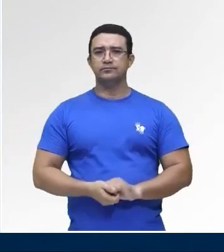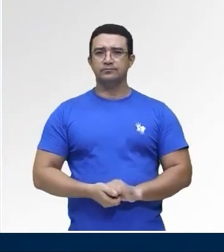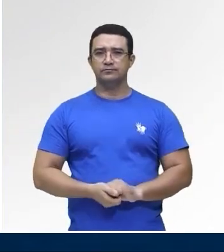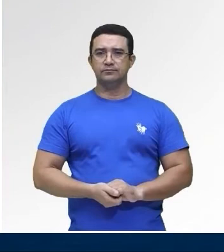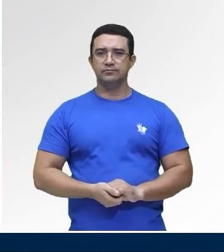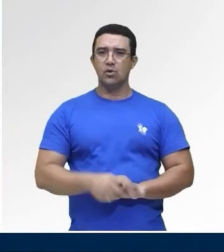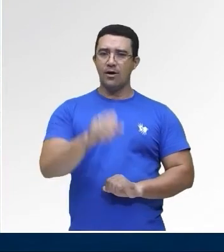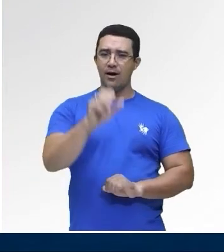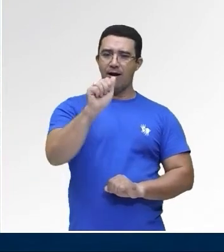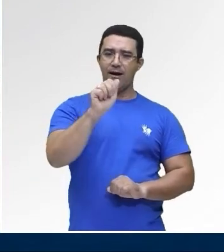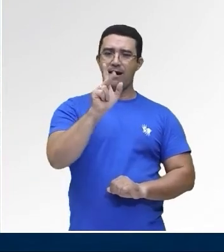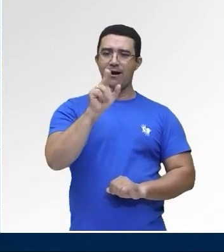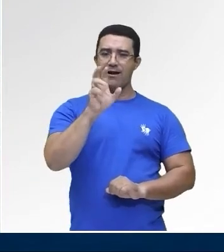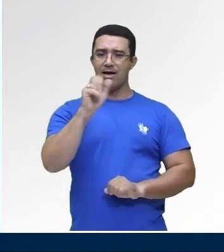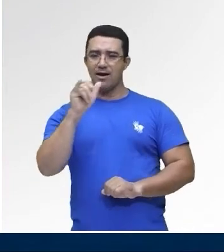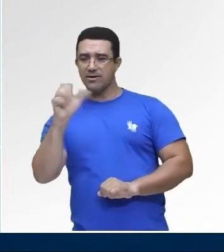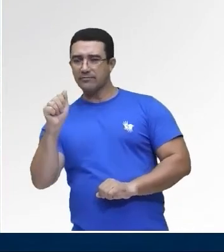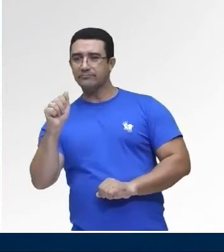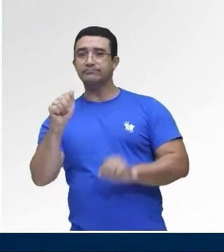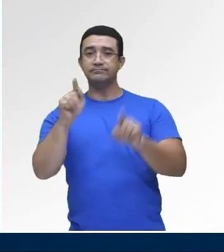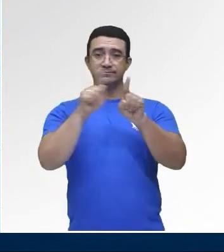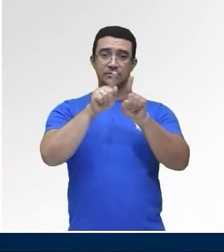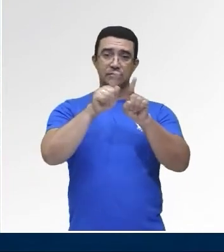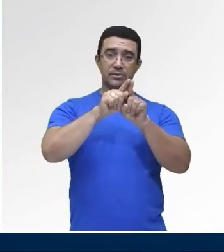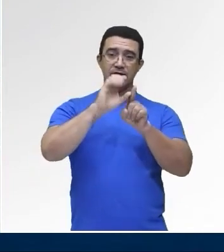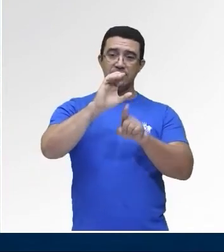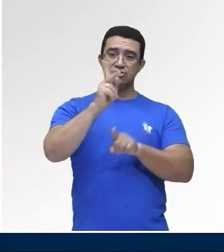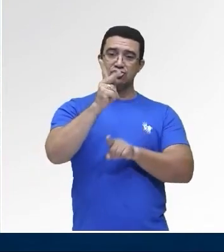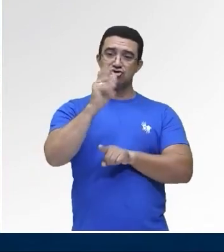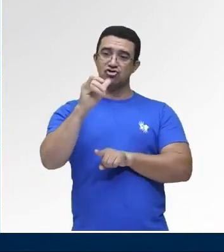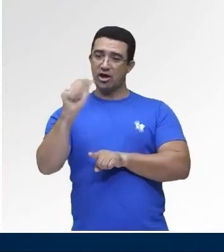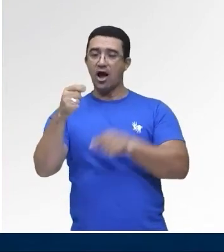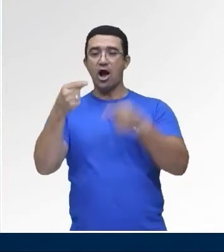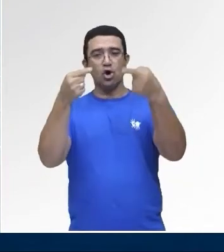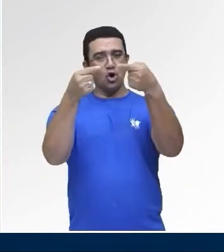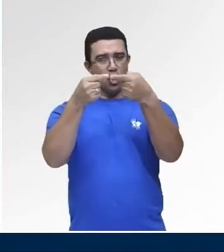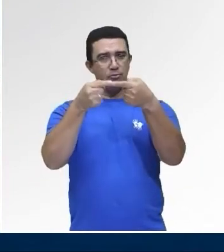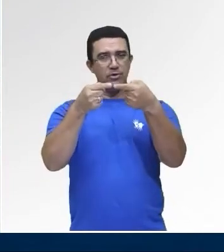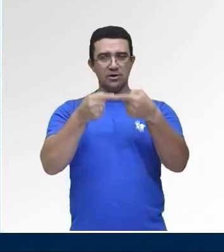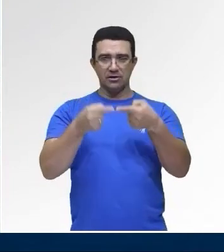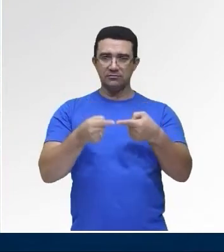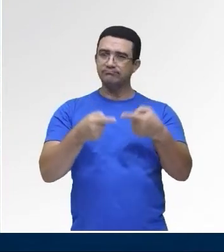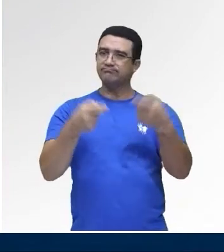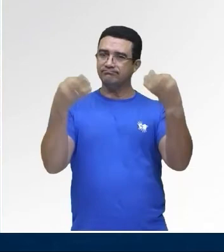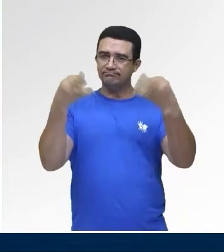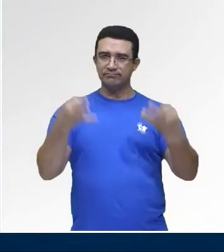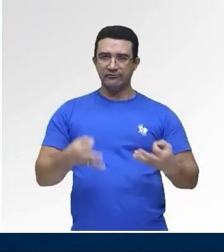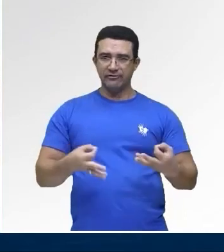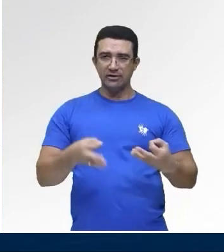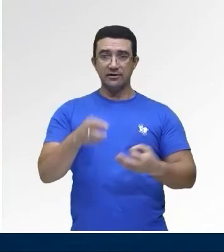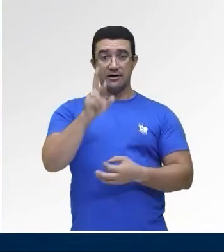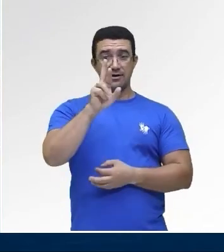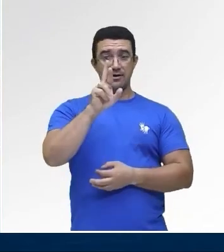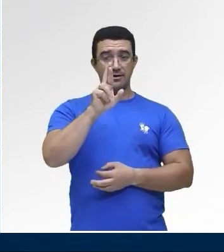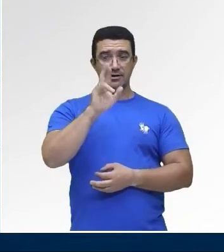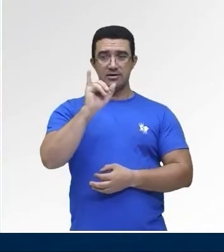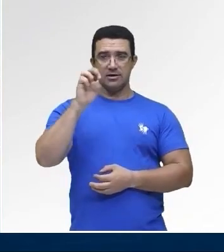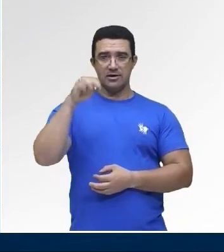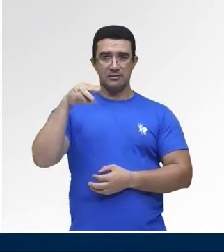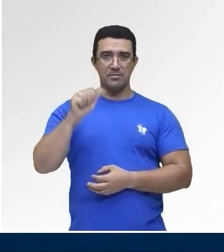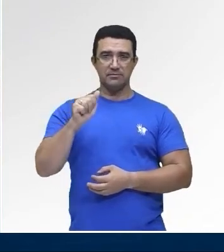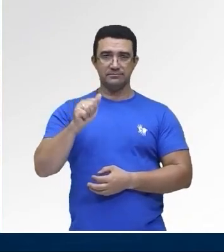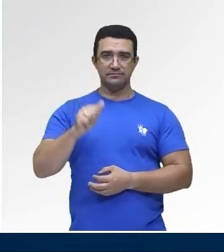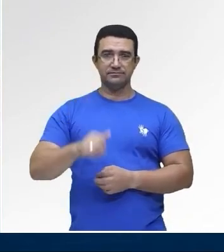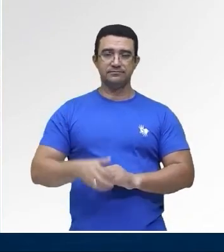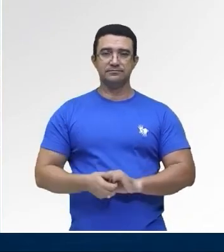rimas perfeitas, né? Uma rima perfeita. Nossa, não estou me